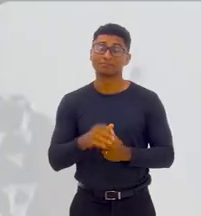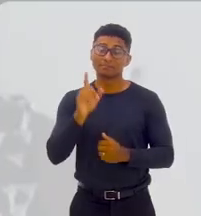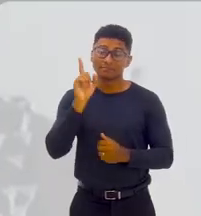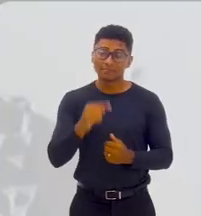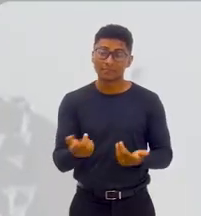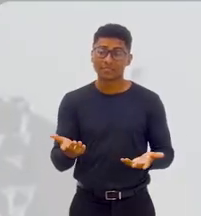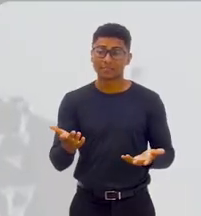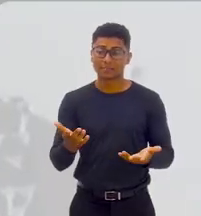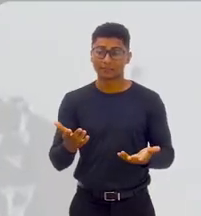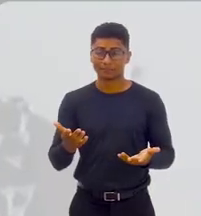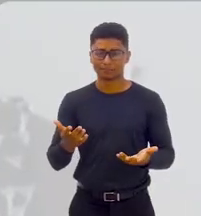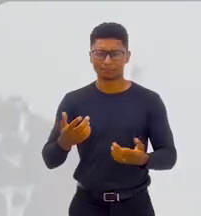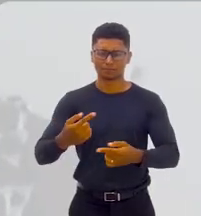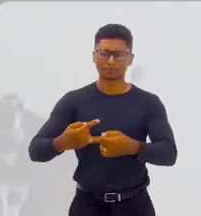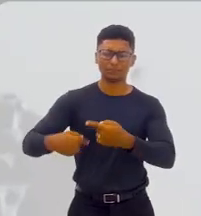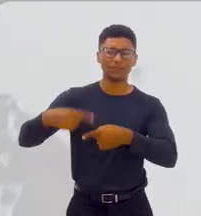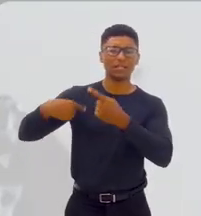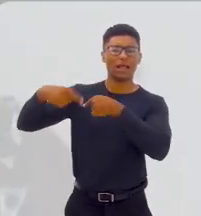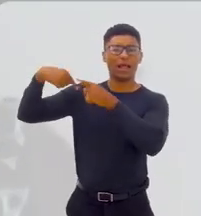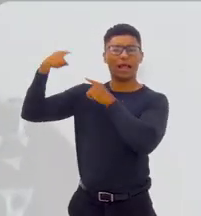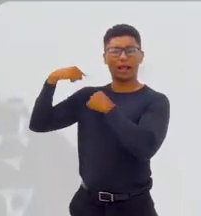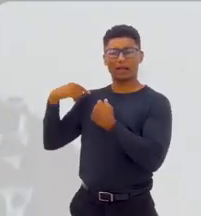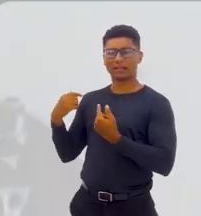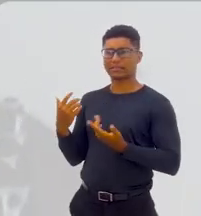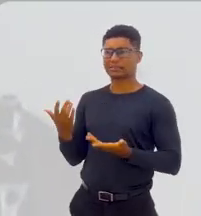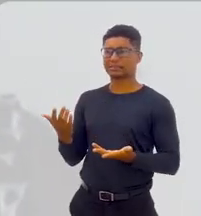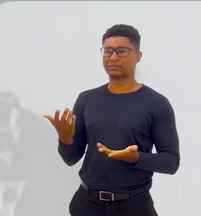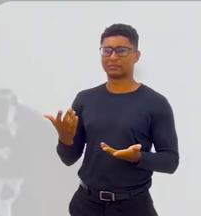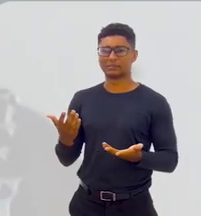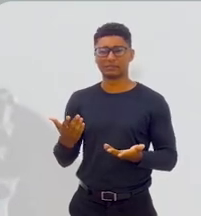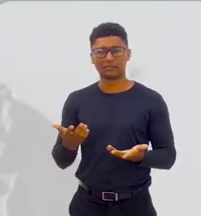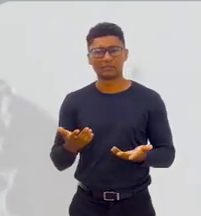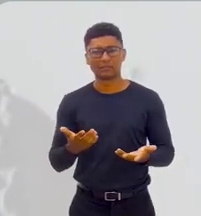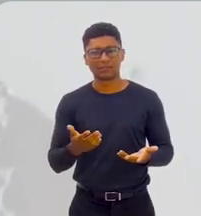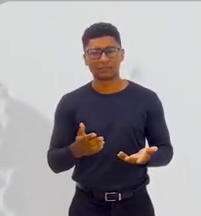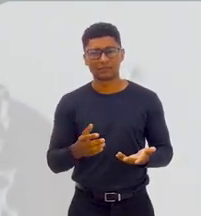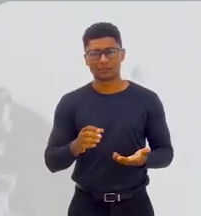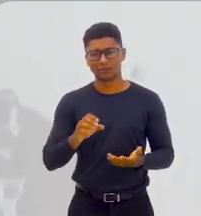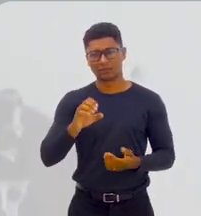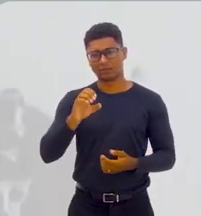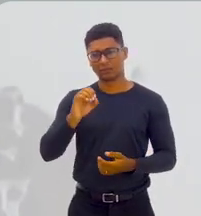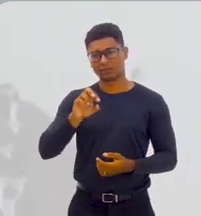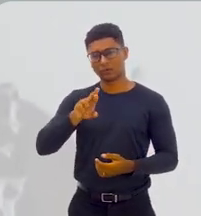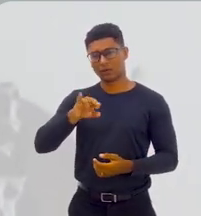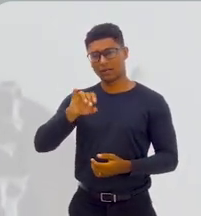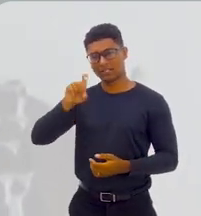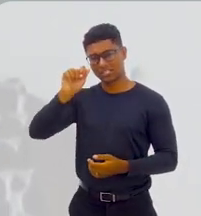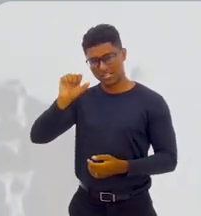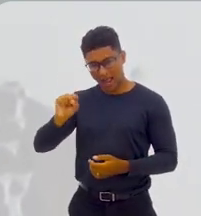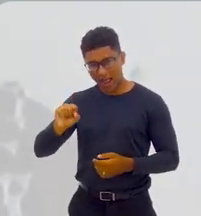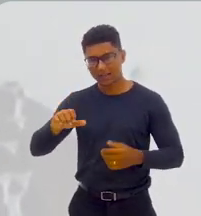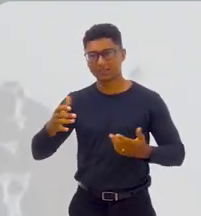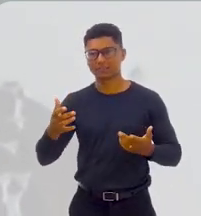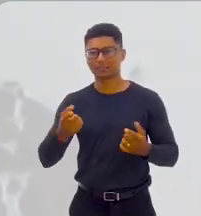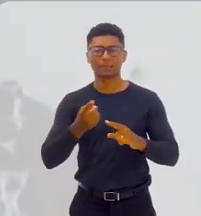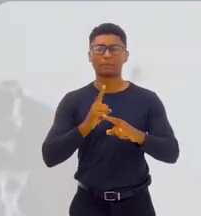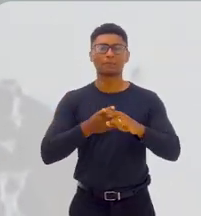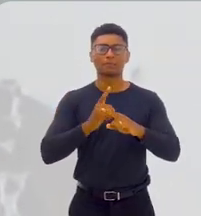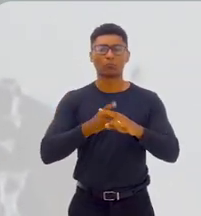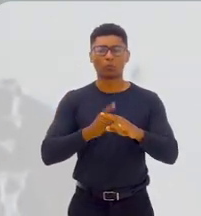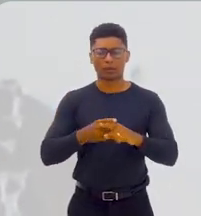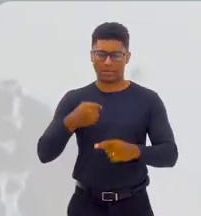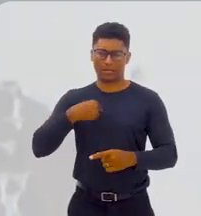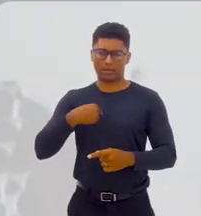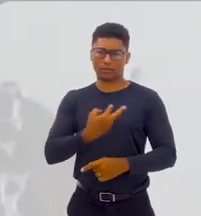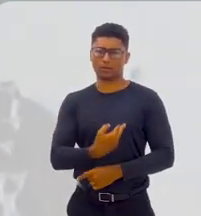do sagrado, né? Vem dos meus ancestrais, dos meus inquis, dos meus voduns, dos meus orixás, porque e que pese que eu